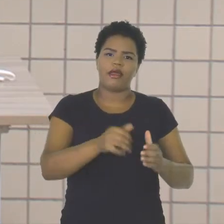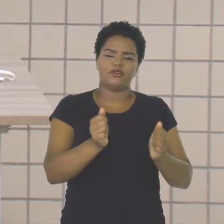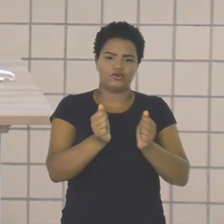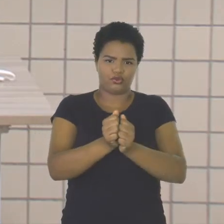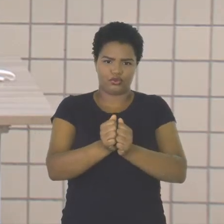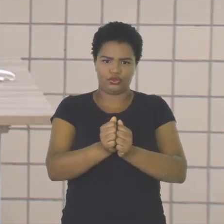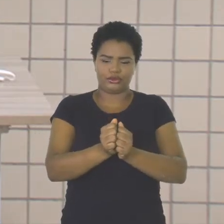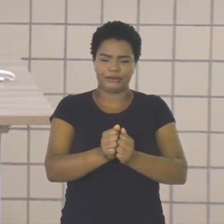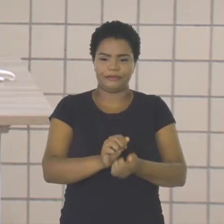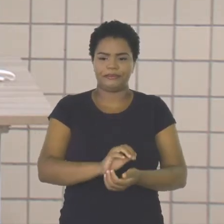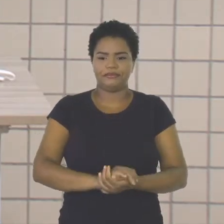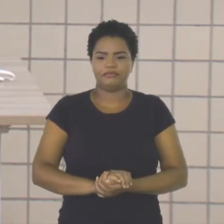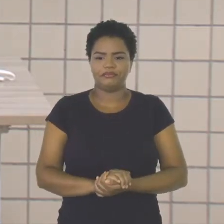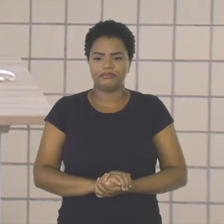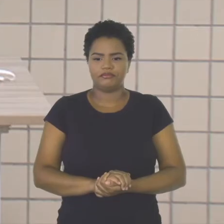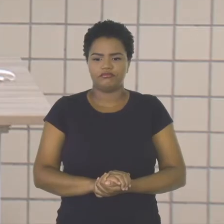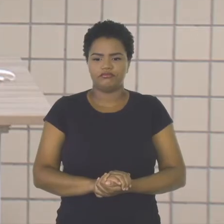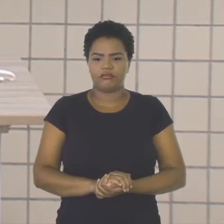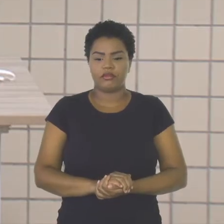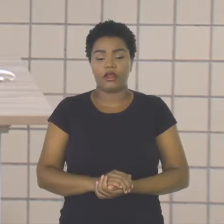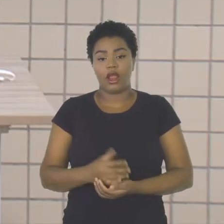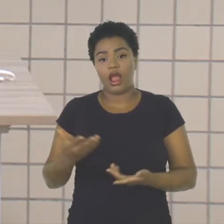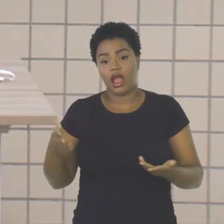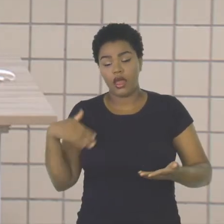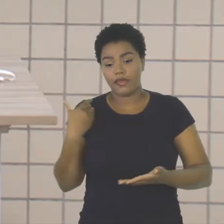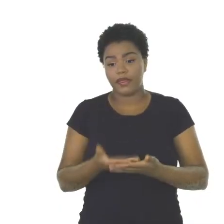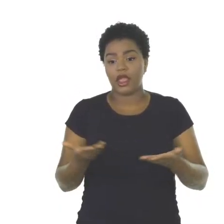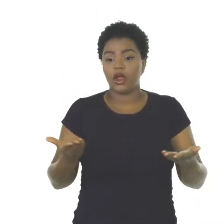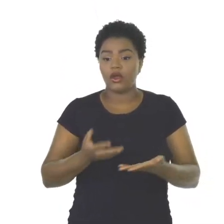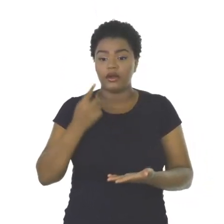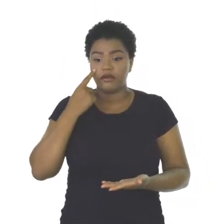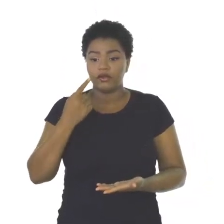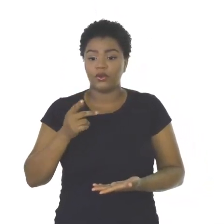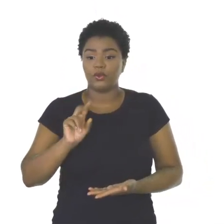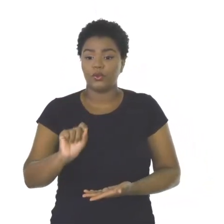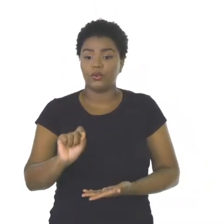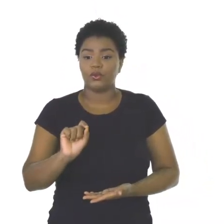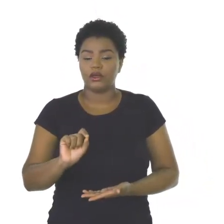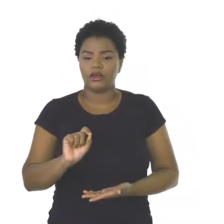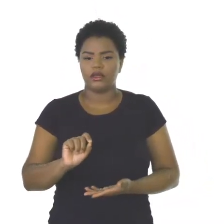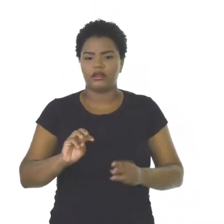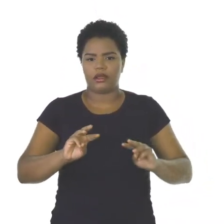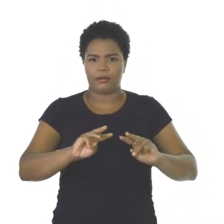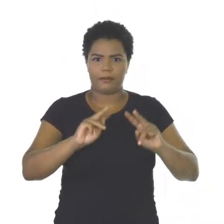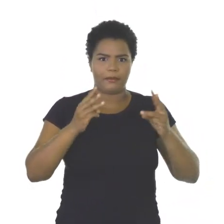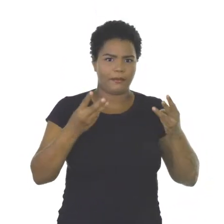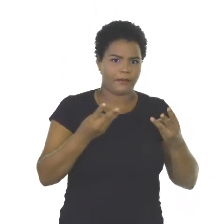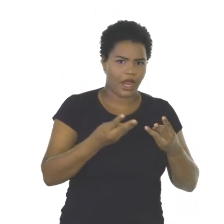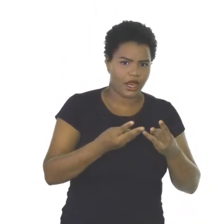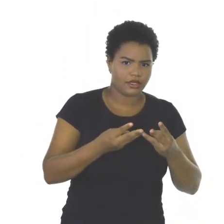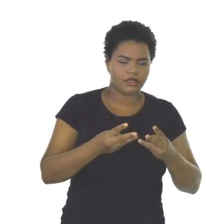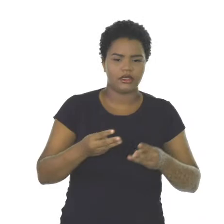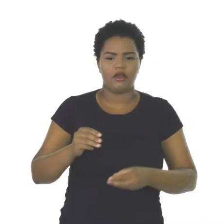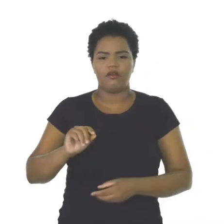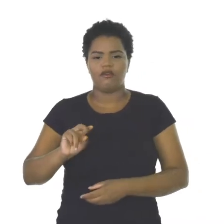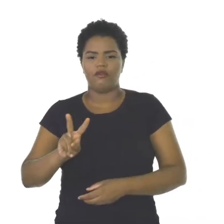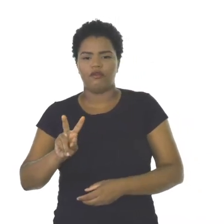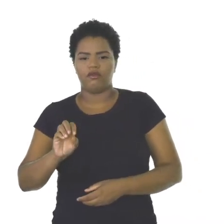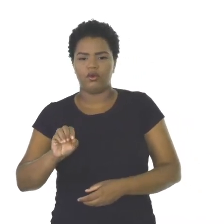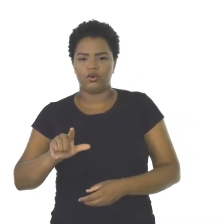tá? Então, o que nós vimos até agora? Nós vimos a questão da massa, a questão do volume, a questão